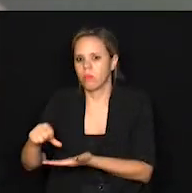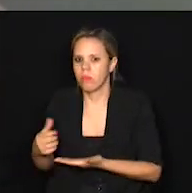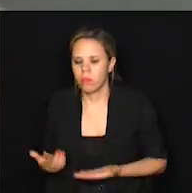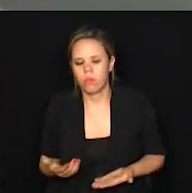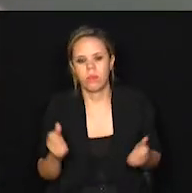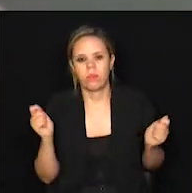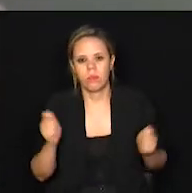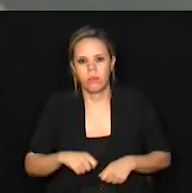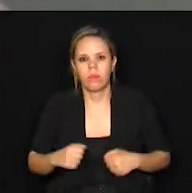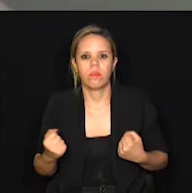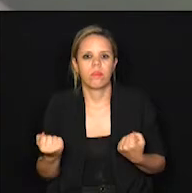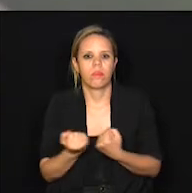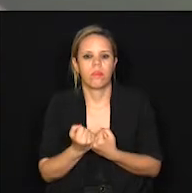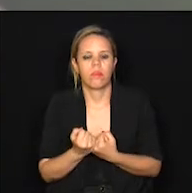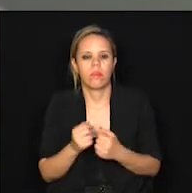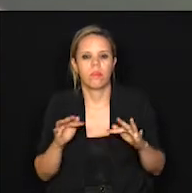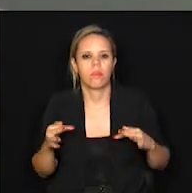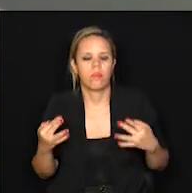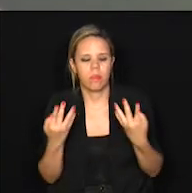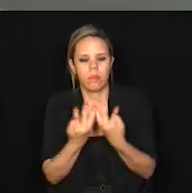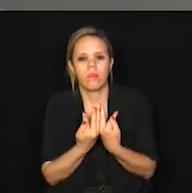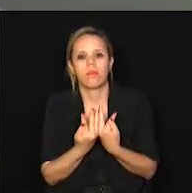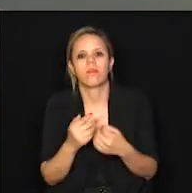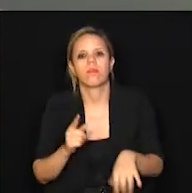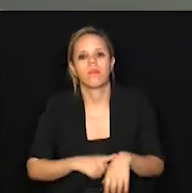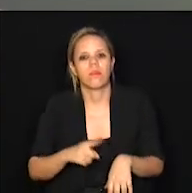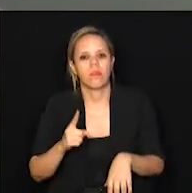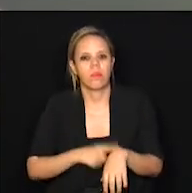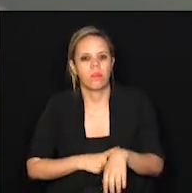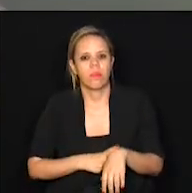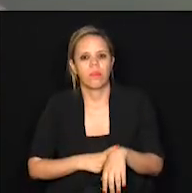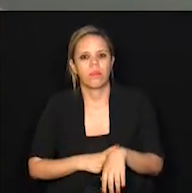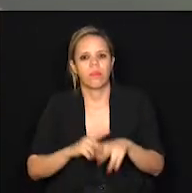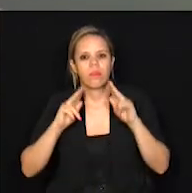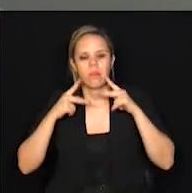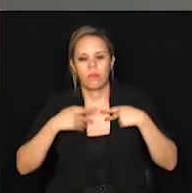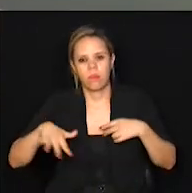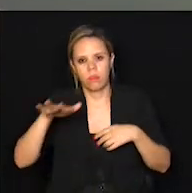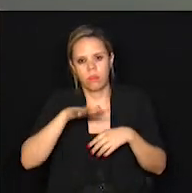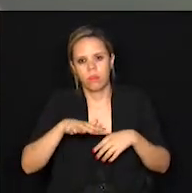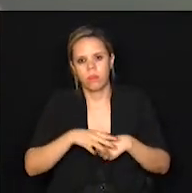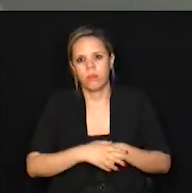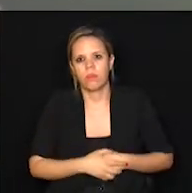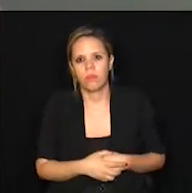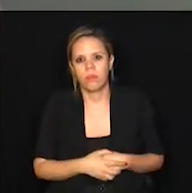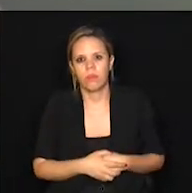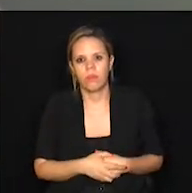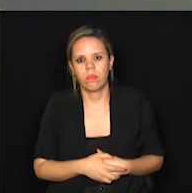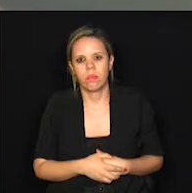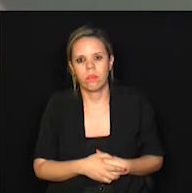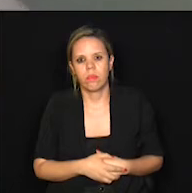acho que cada vez que a gente tem a oportunidade, a gente precisa,